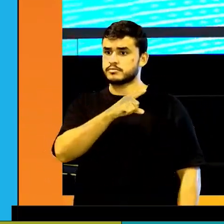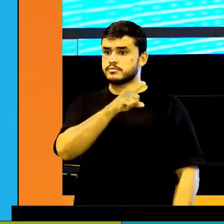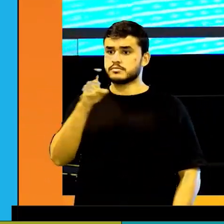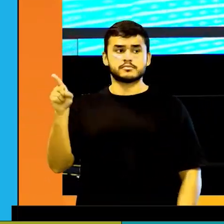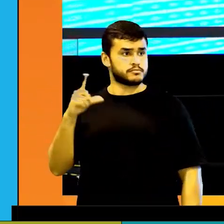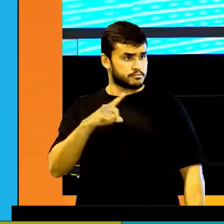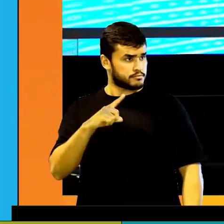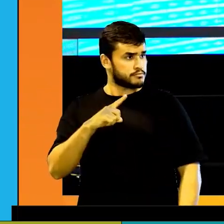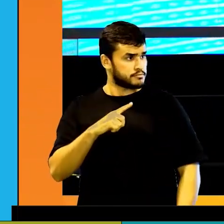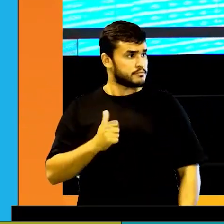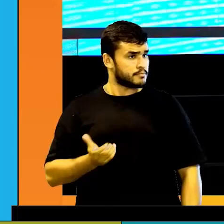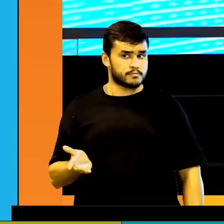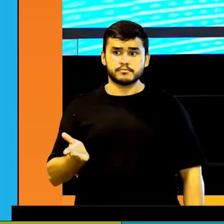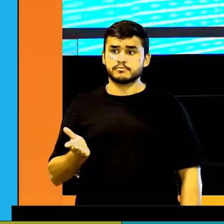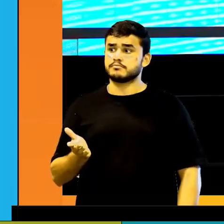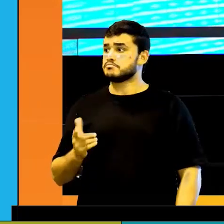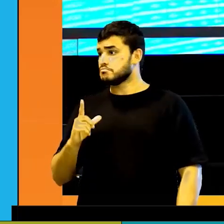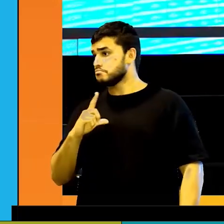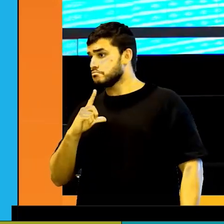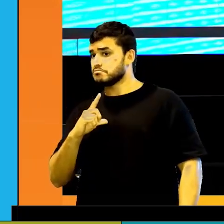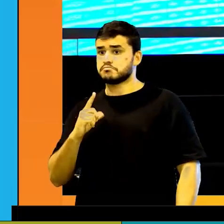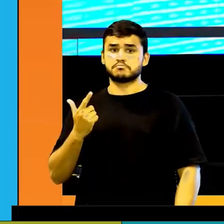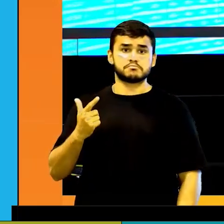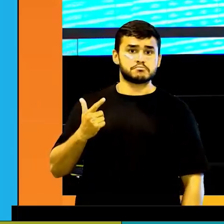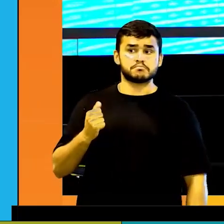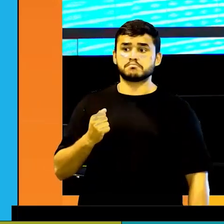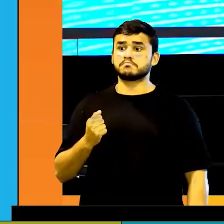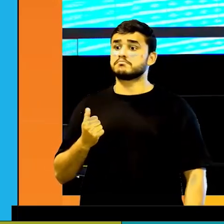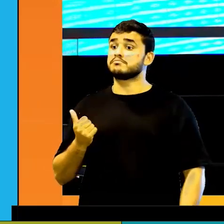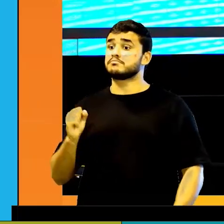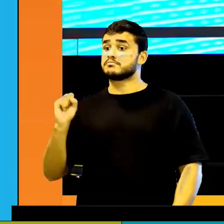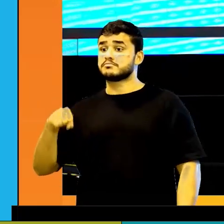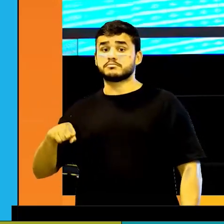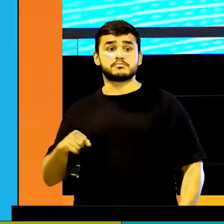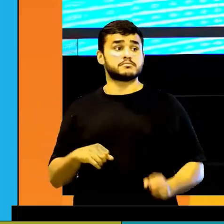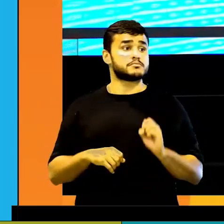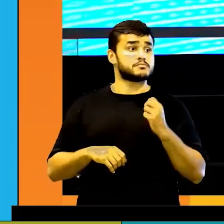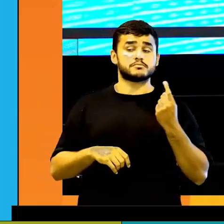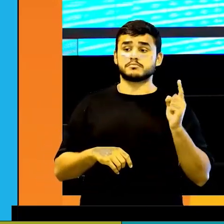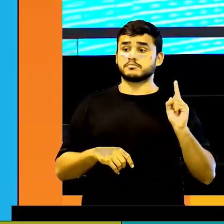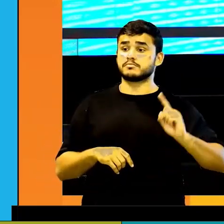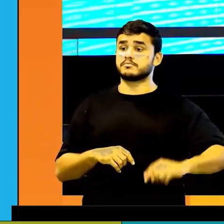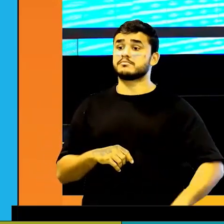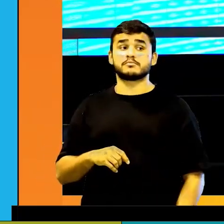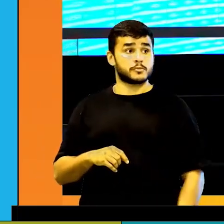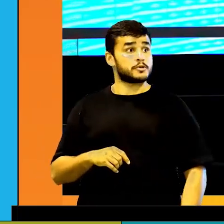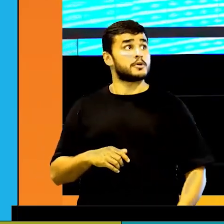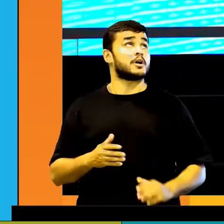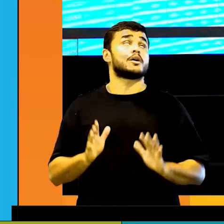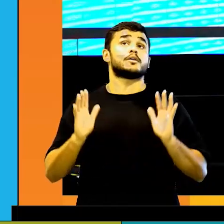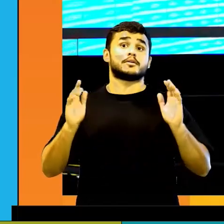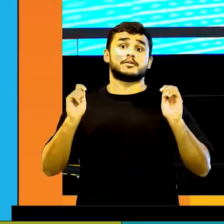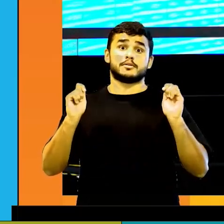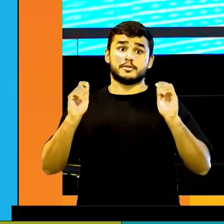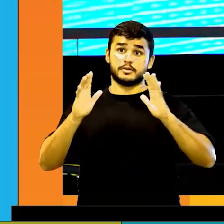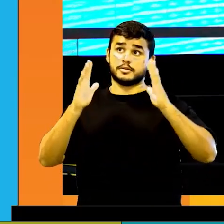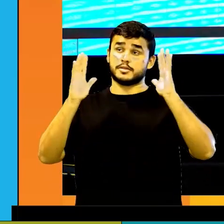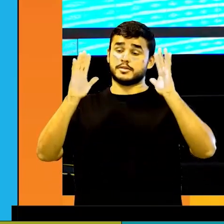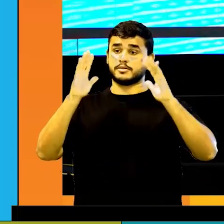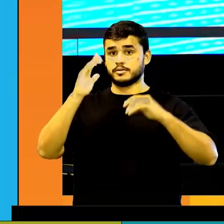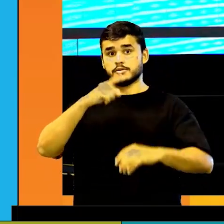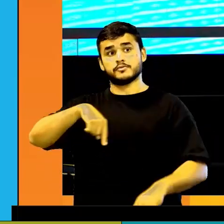meu povo? Tem ou não? Sim ou não? Graças a Deus que vocês não são